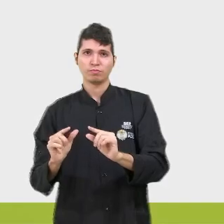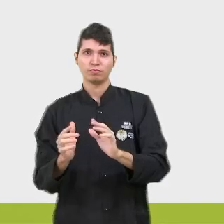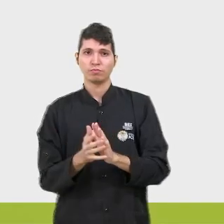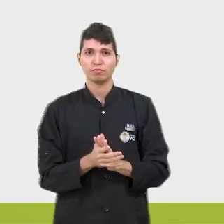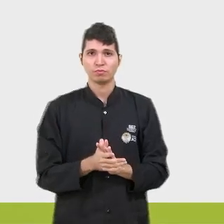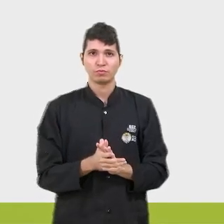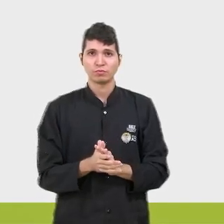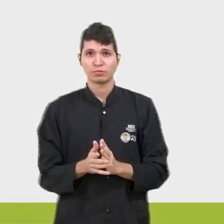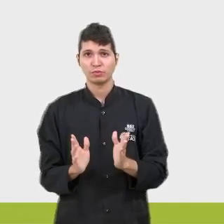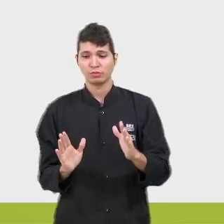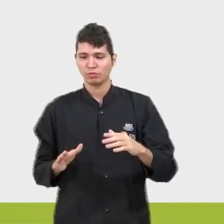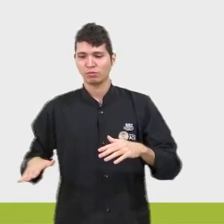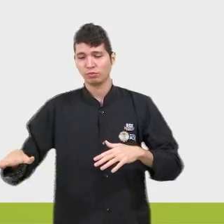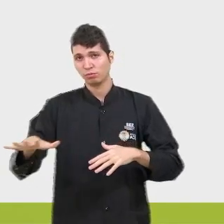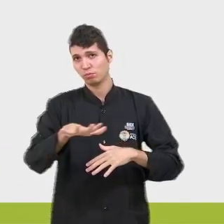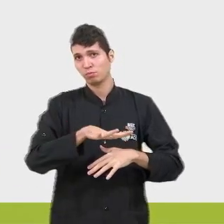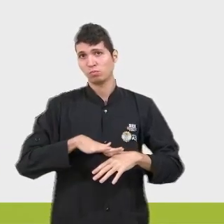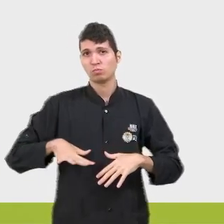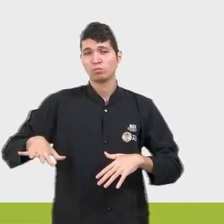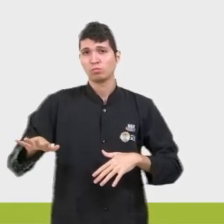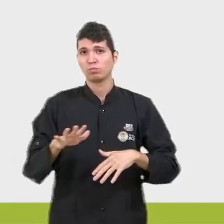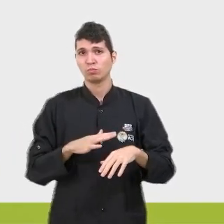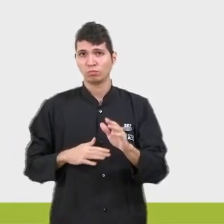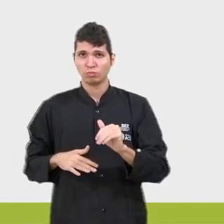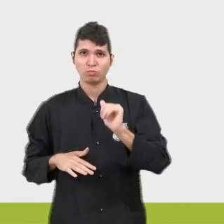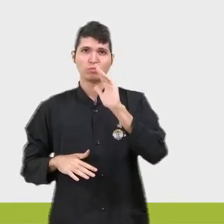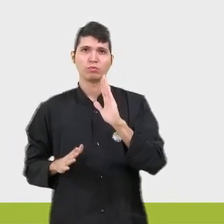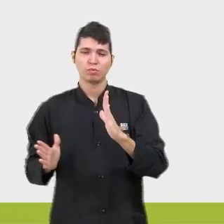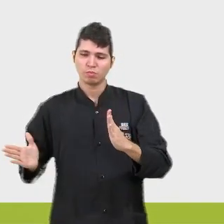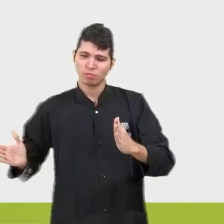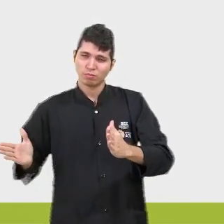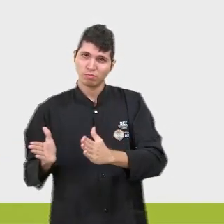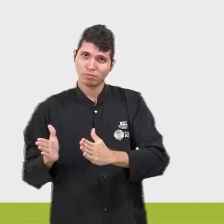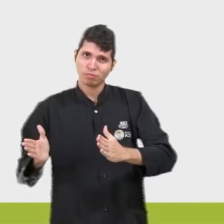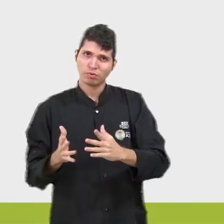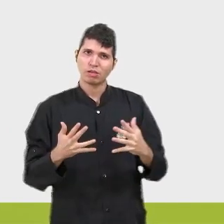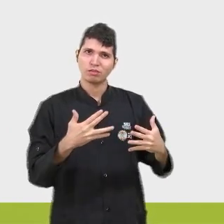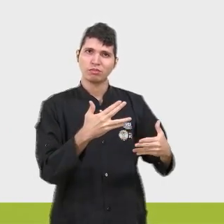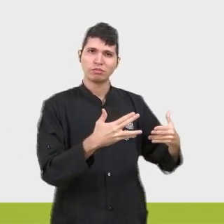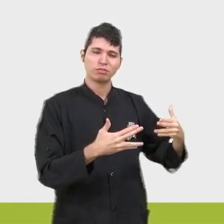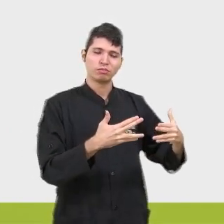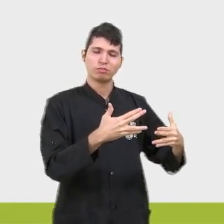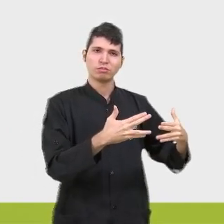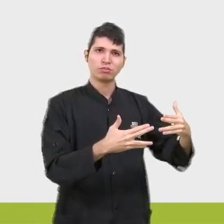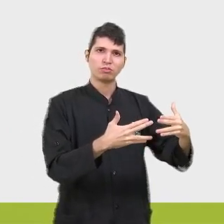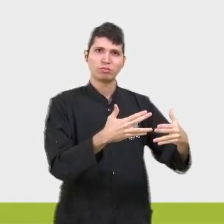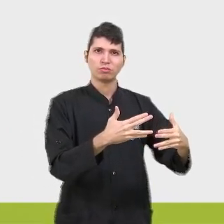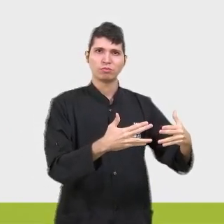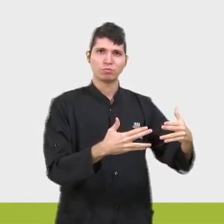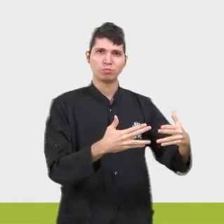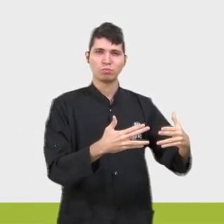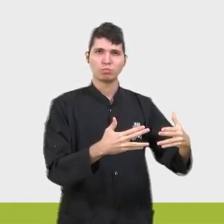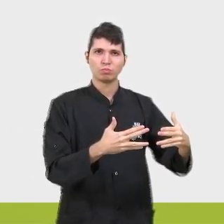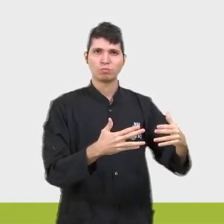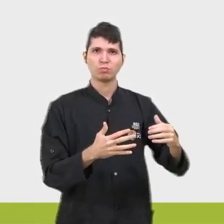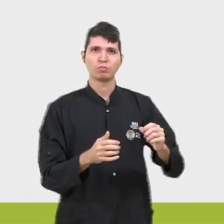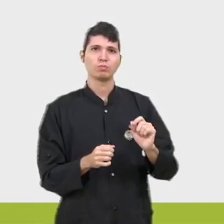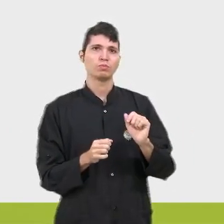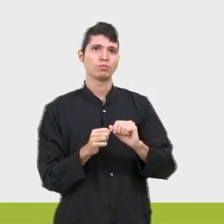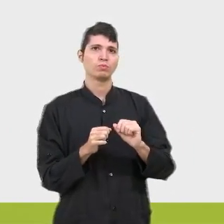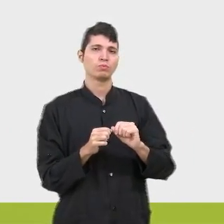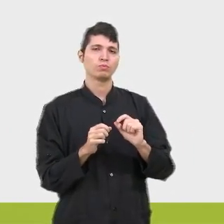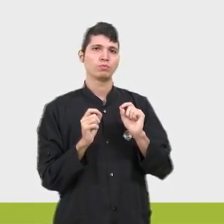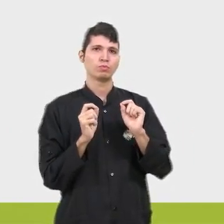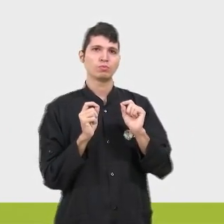restritas. Eu já estou imaginando aqui que as preguiças gigantes, elas disseminavam os